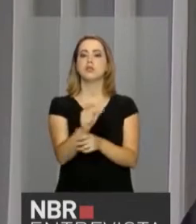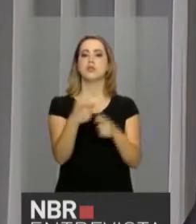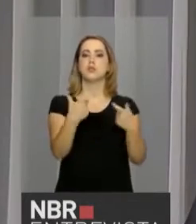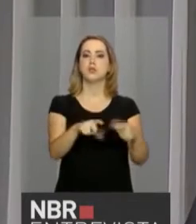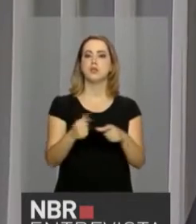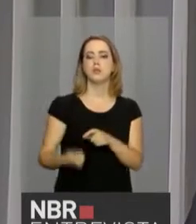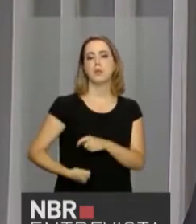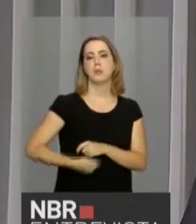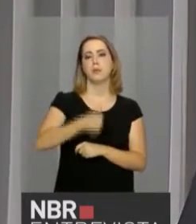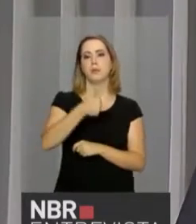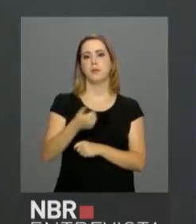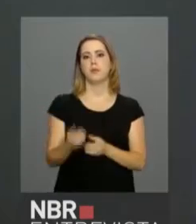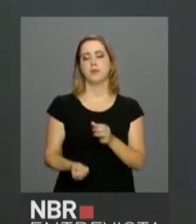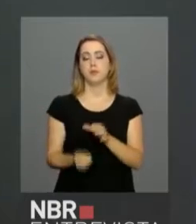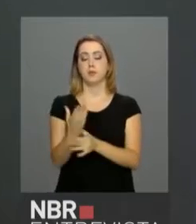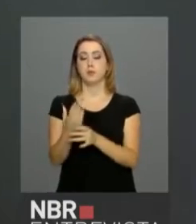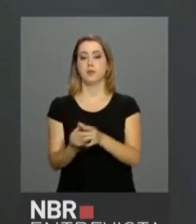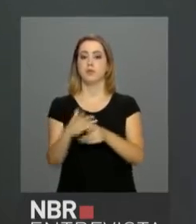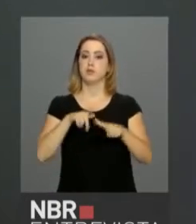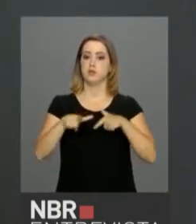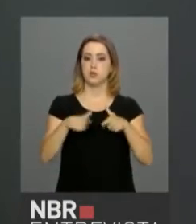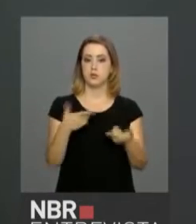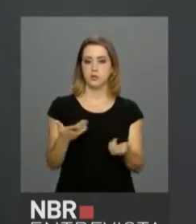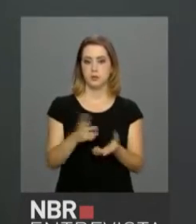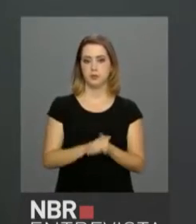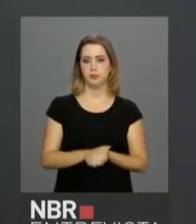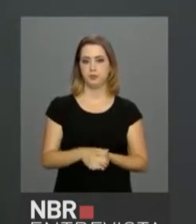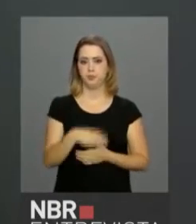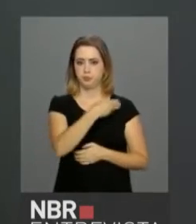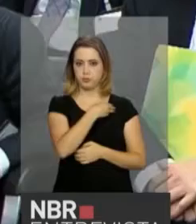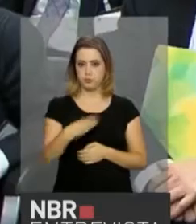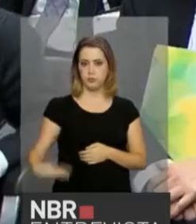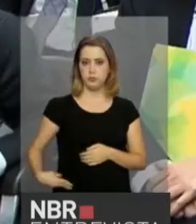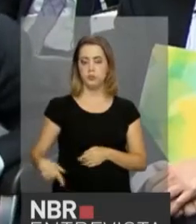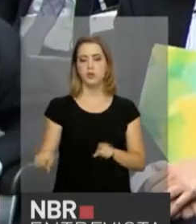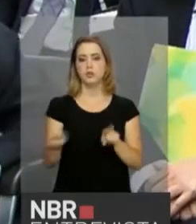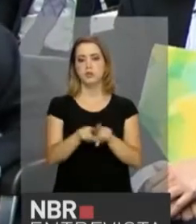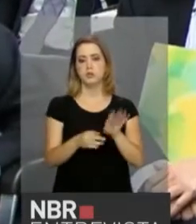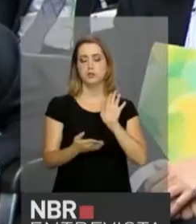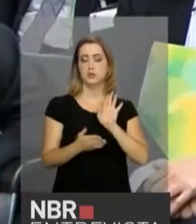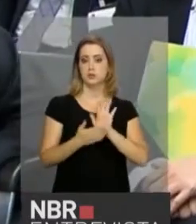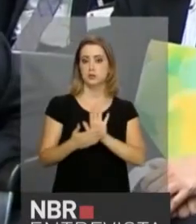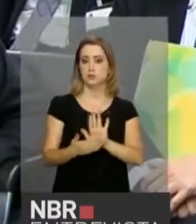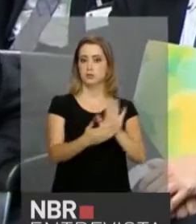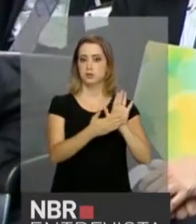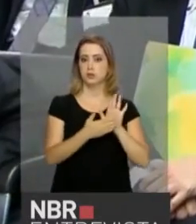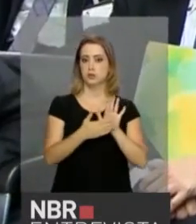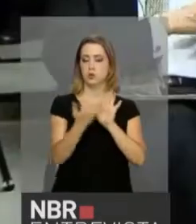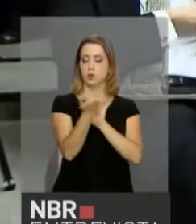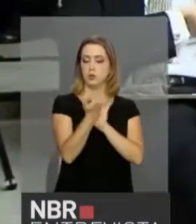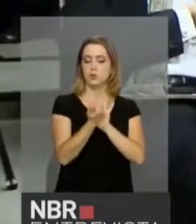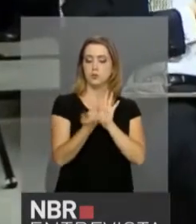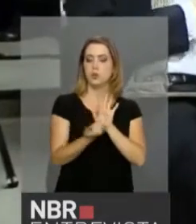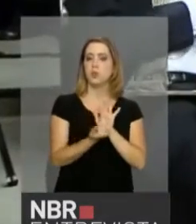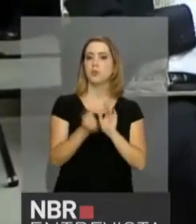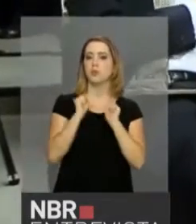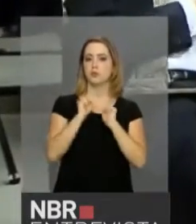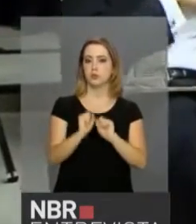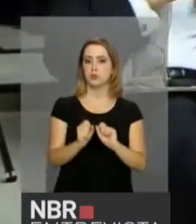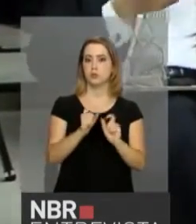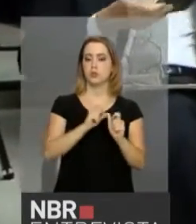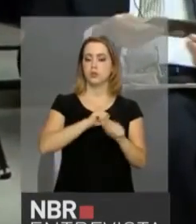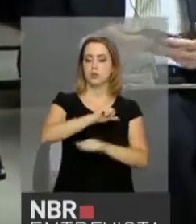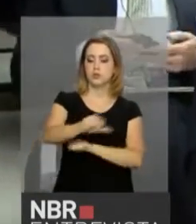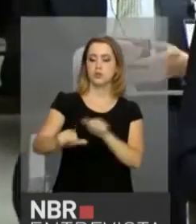ea geração de emprego os ministros também apresentaram os japoneses e os projetos para a concessão em áreas como